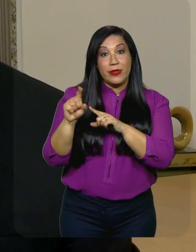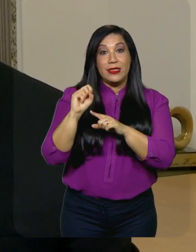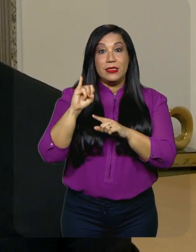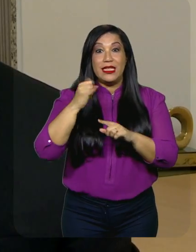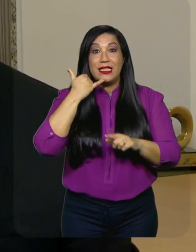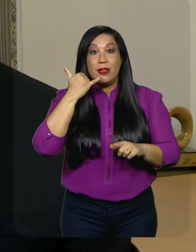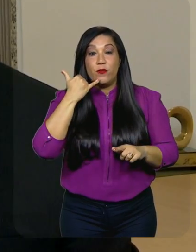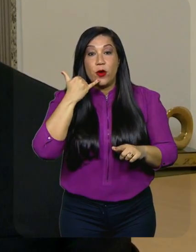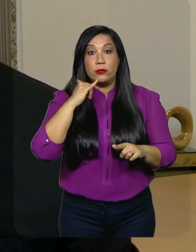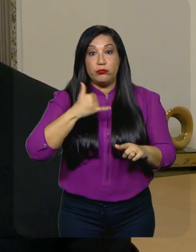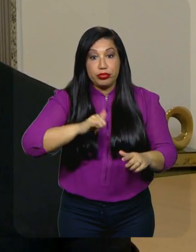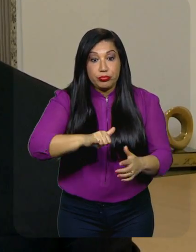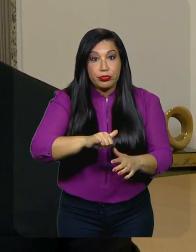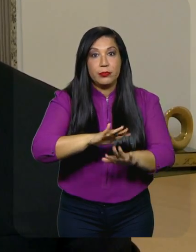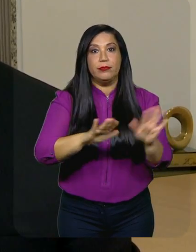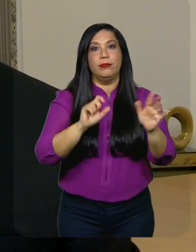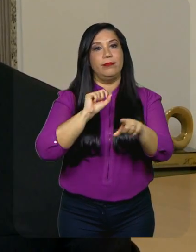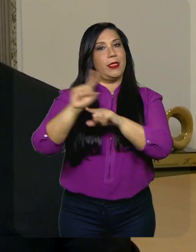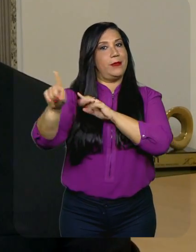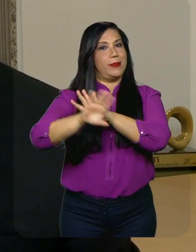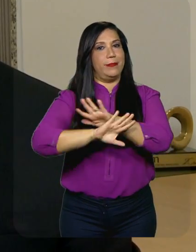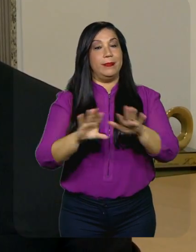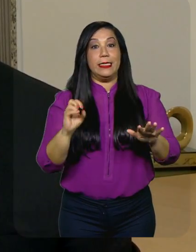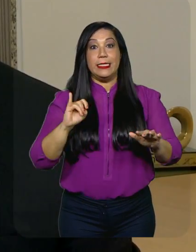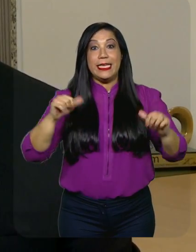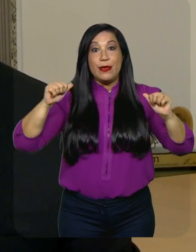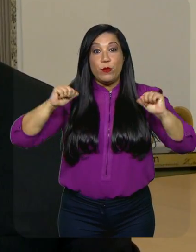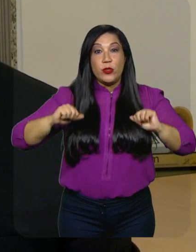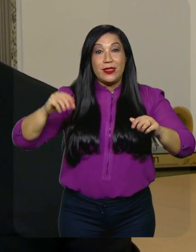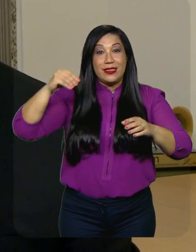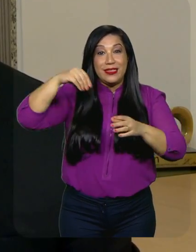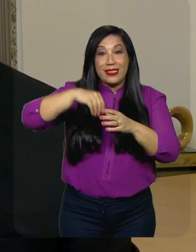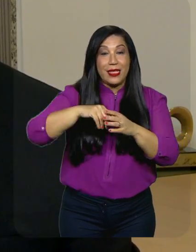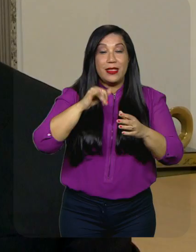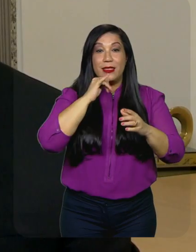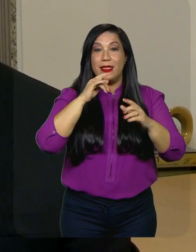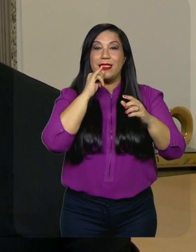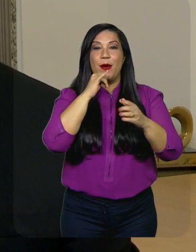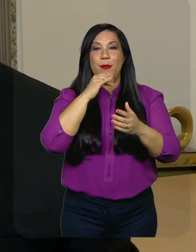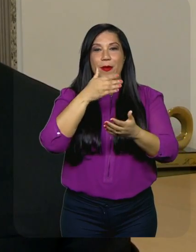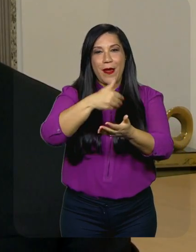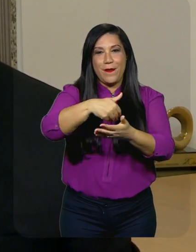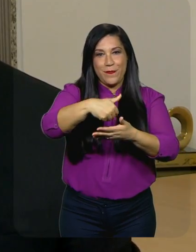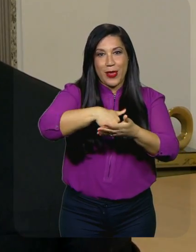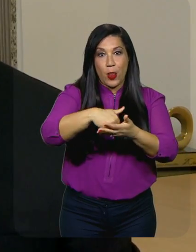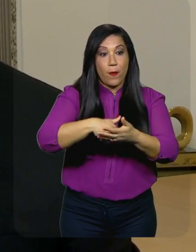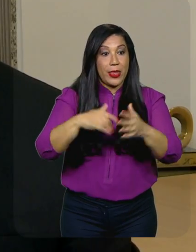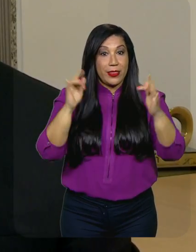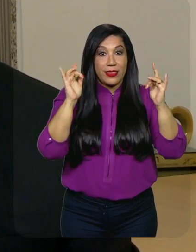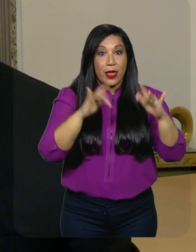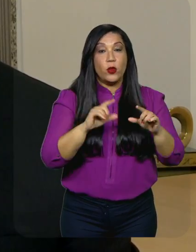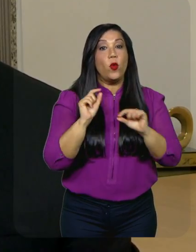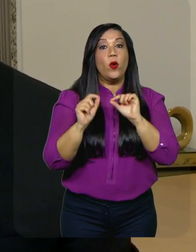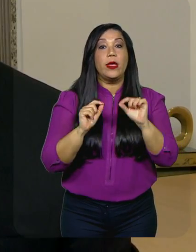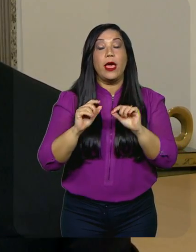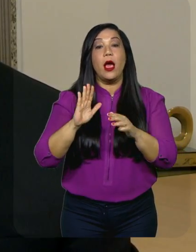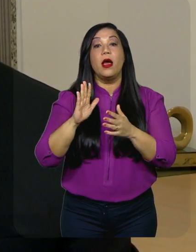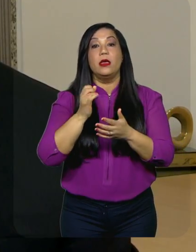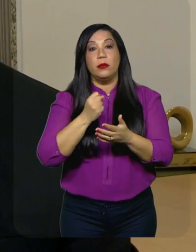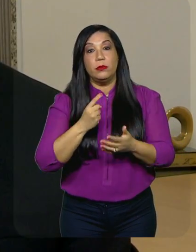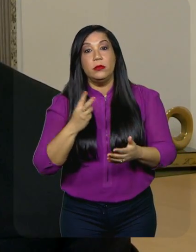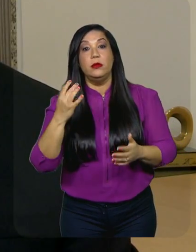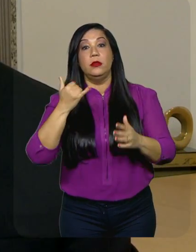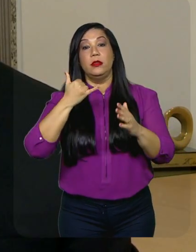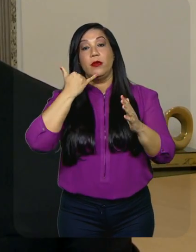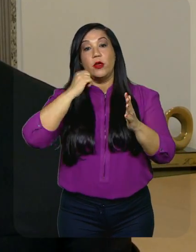o telefone celular dele tocar, mesmo dentro do envelope que está o telefone. O que eu quero dizer com isso? Muitos telefones,